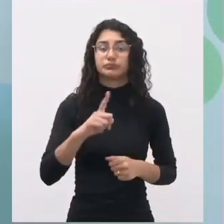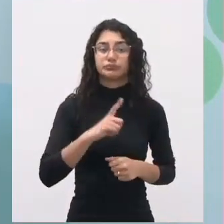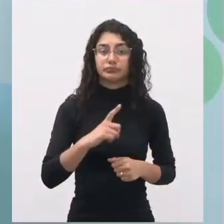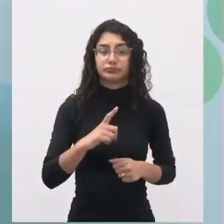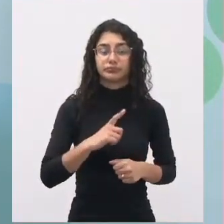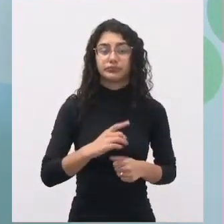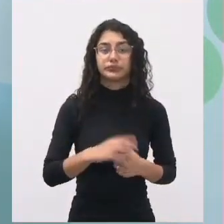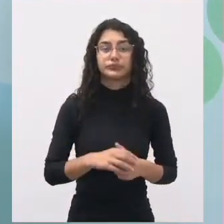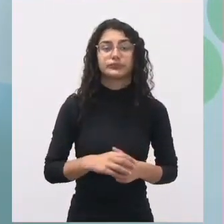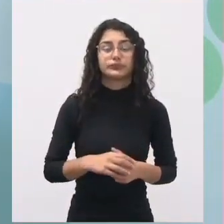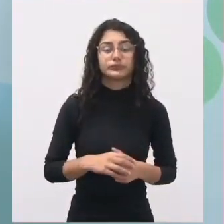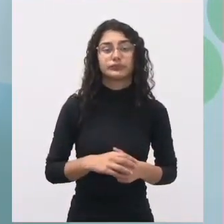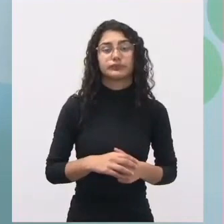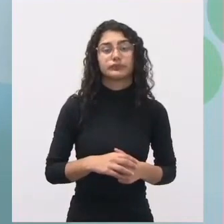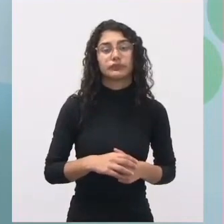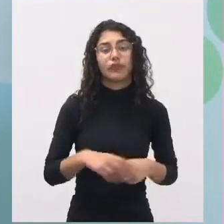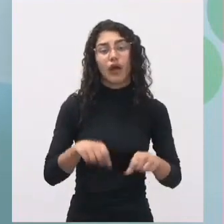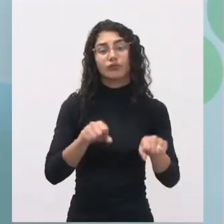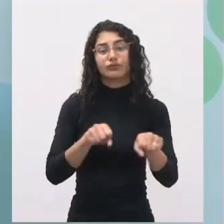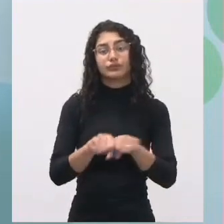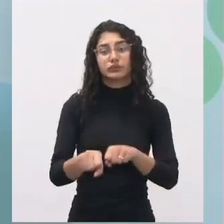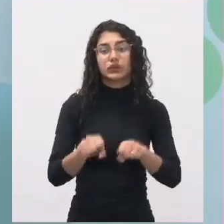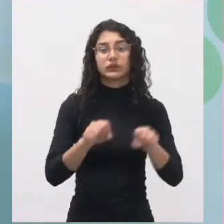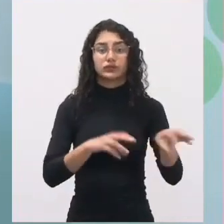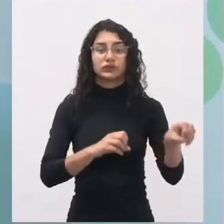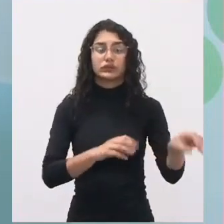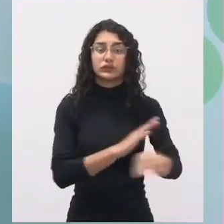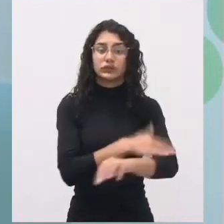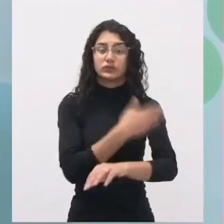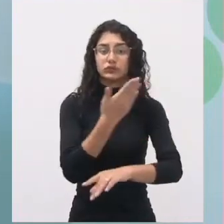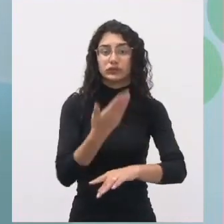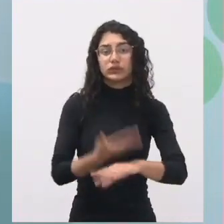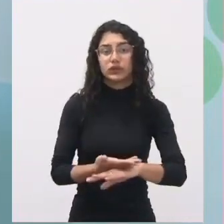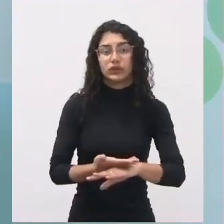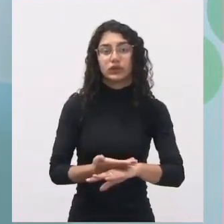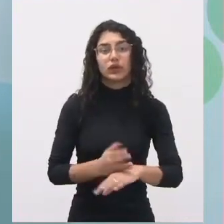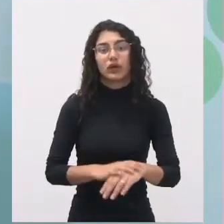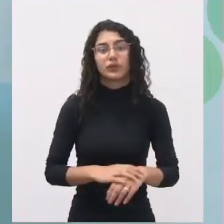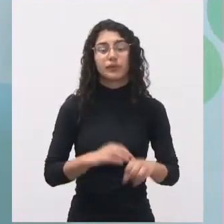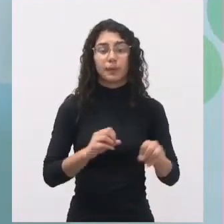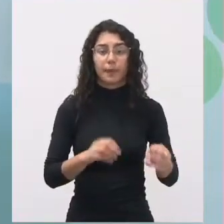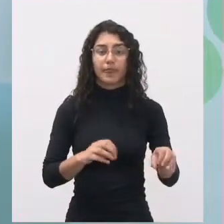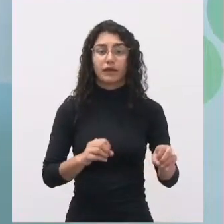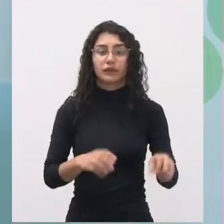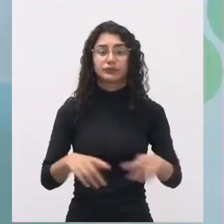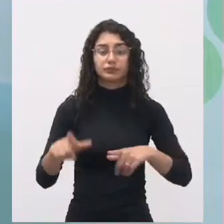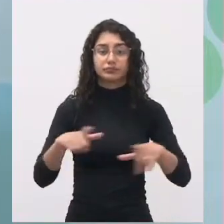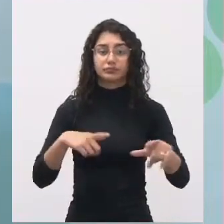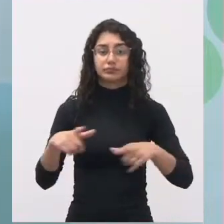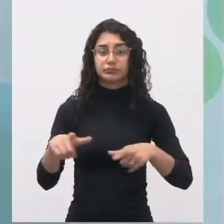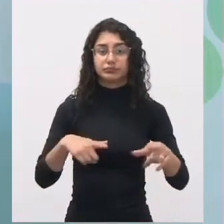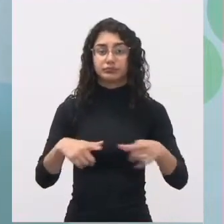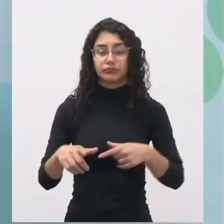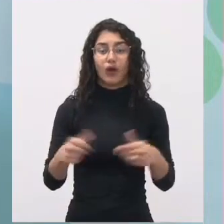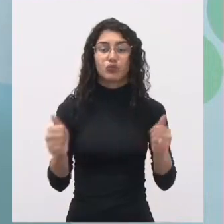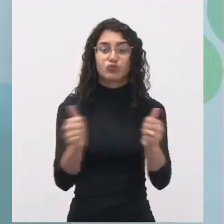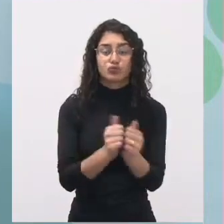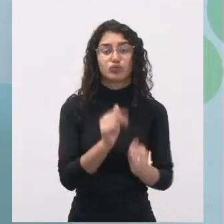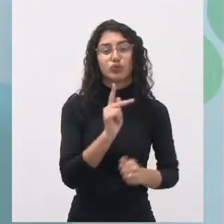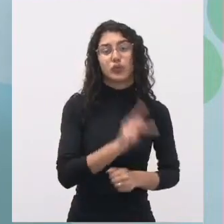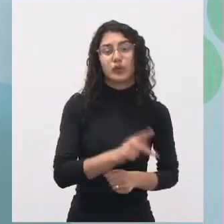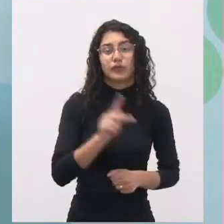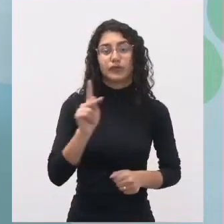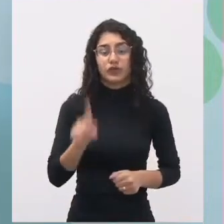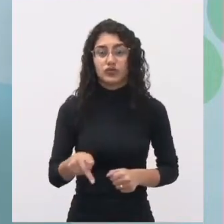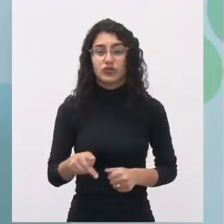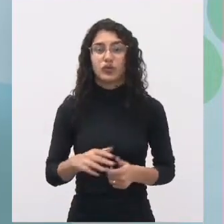a questão da formação de uma educação integral, a formação em serviço, junto com os professores, com os